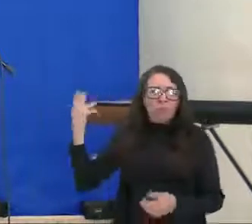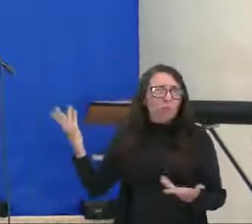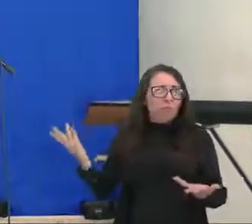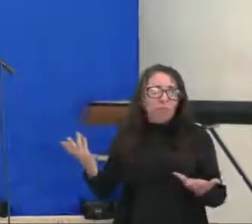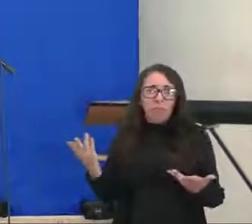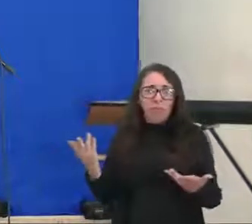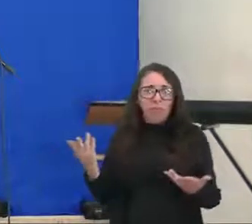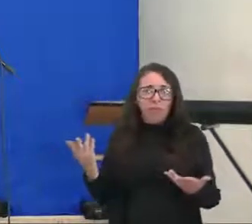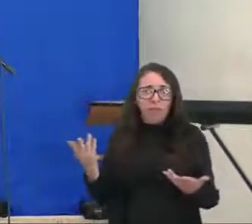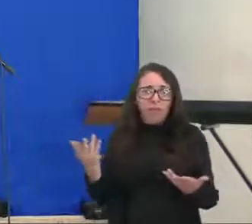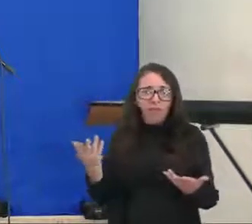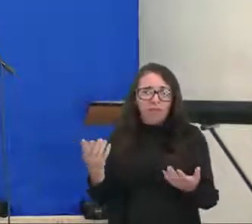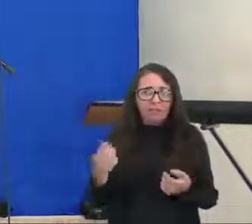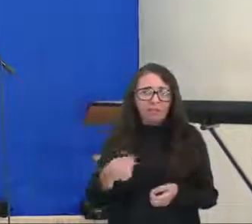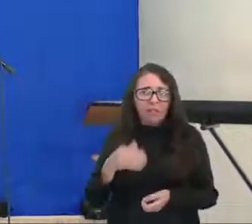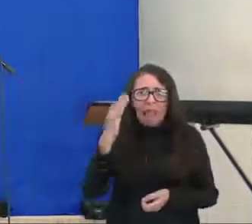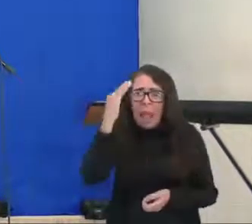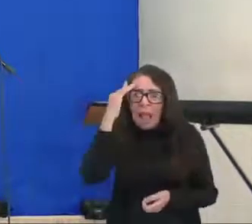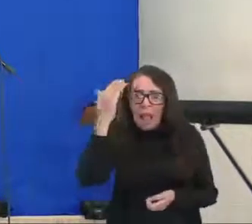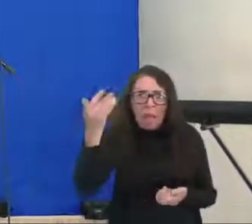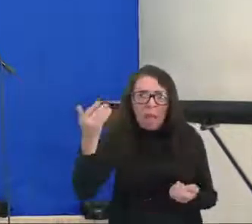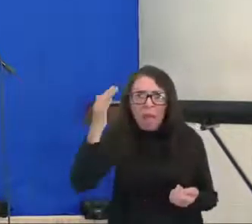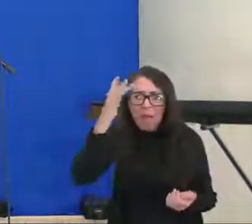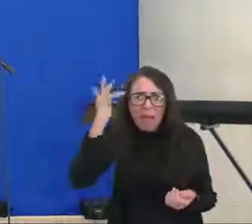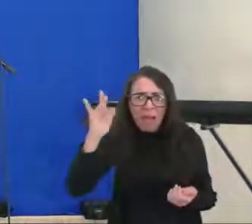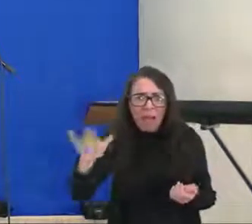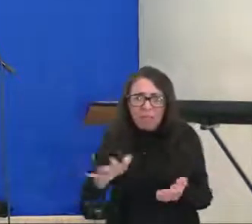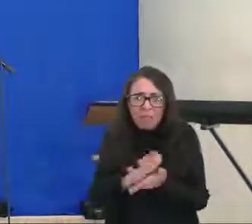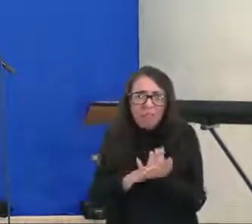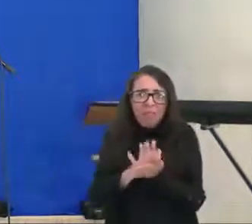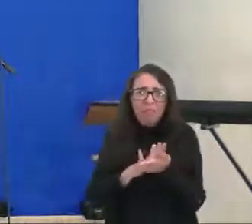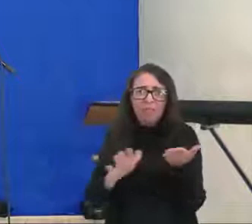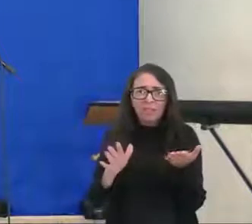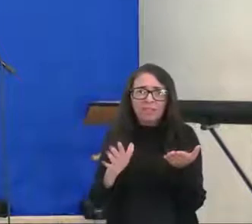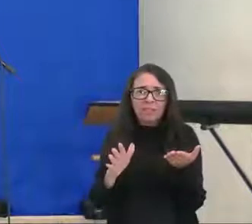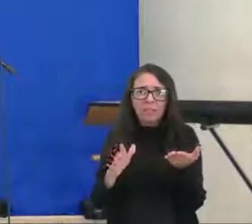Como poderia ser rei? Você nunca tinha sido antes?